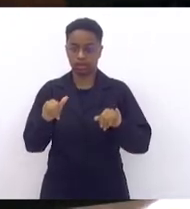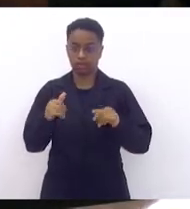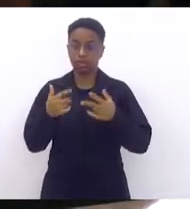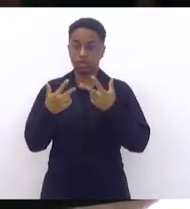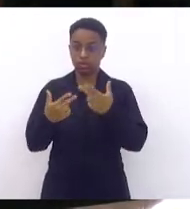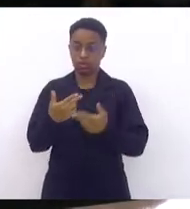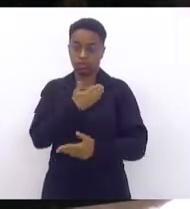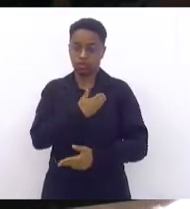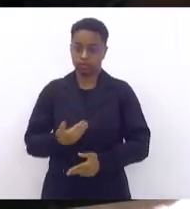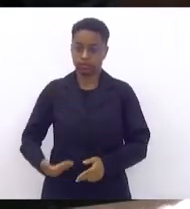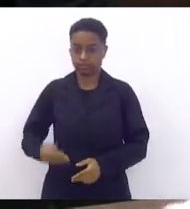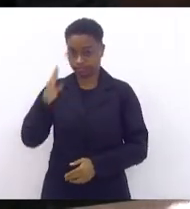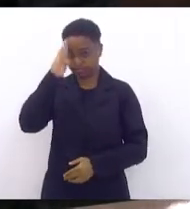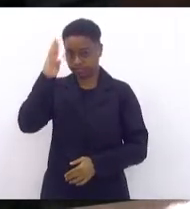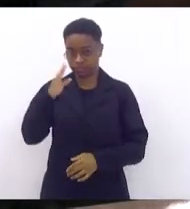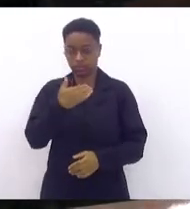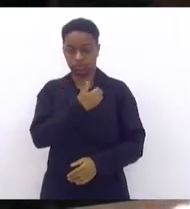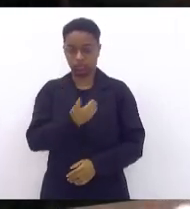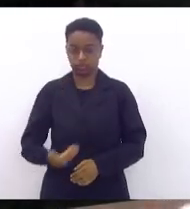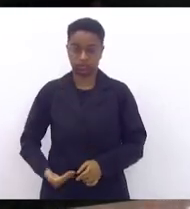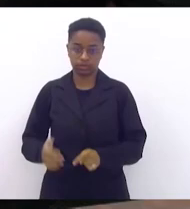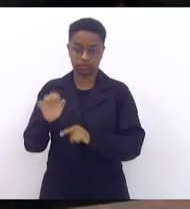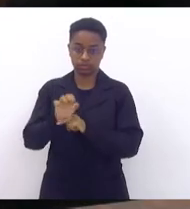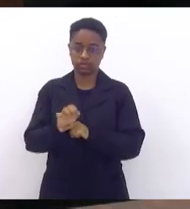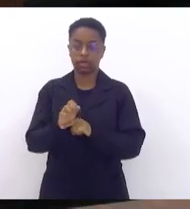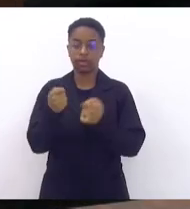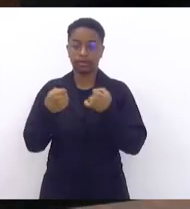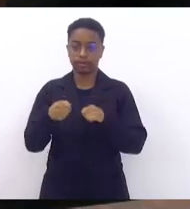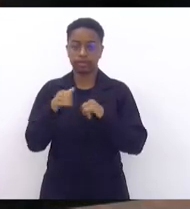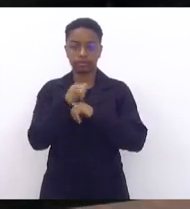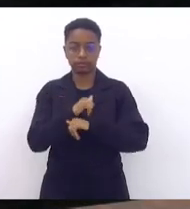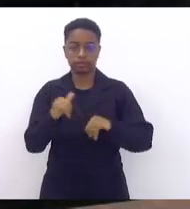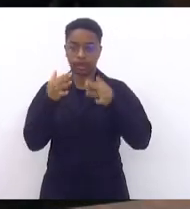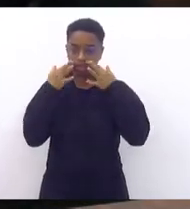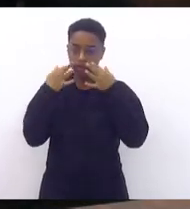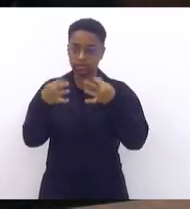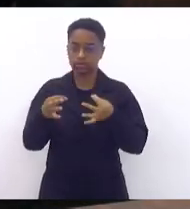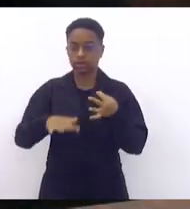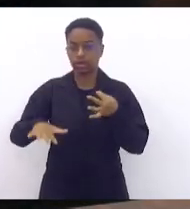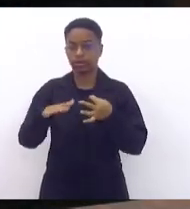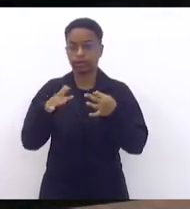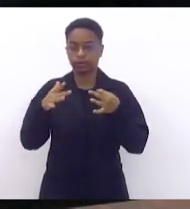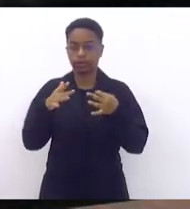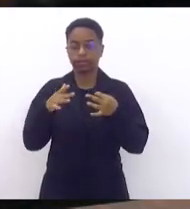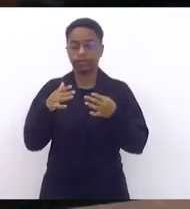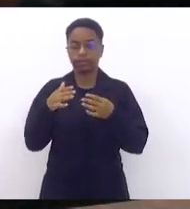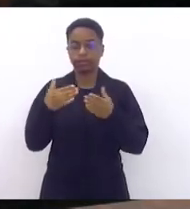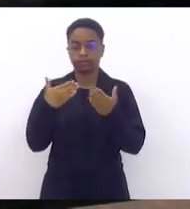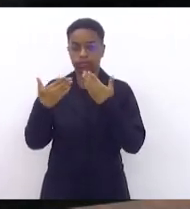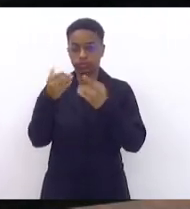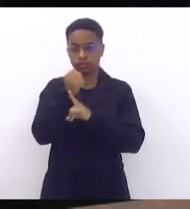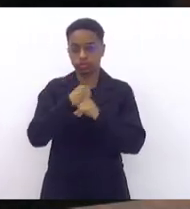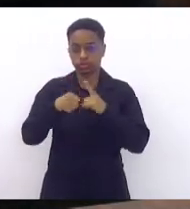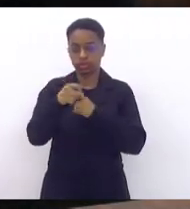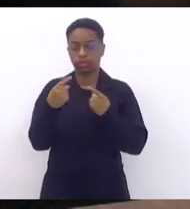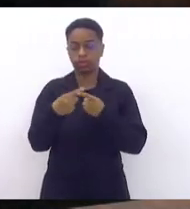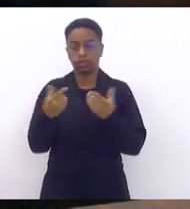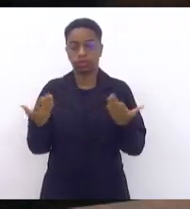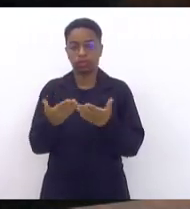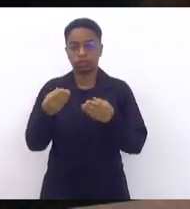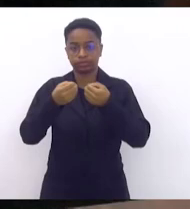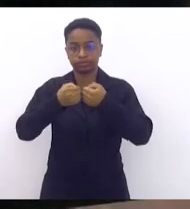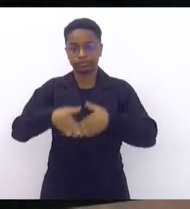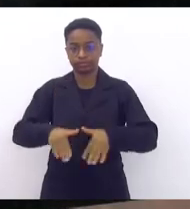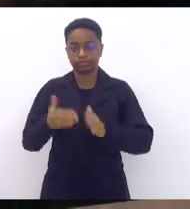governo, especialmente o estadual, olhe a rede de atenção psicossocial do Estado, que hoje sofre uma precarização